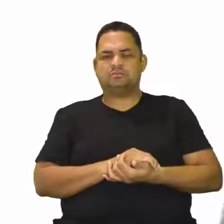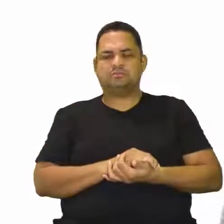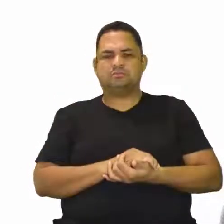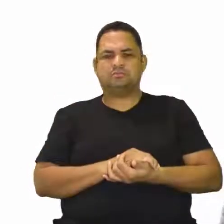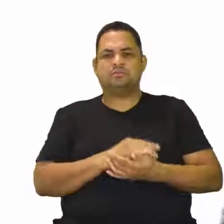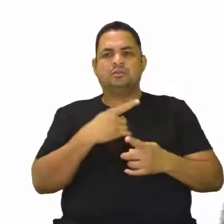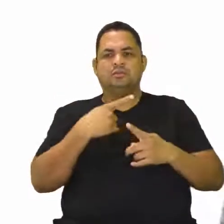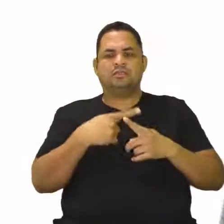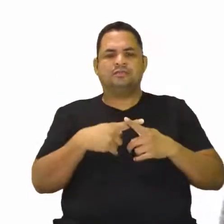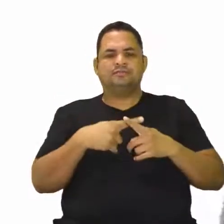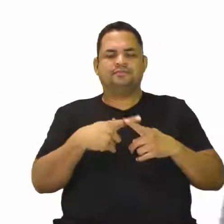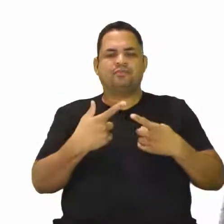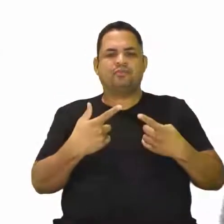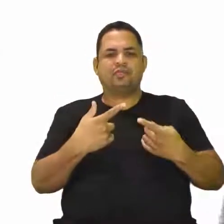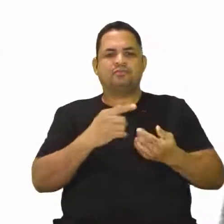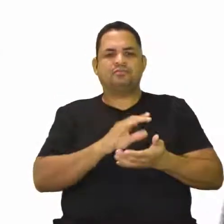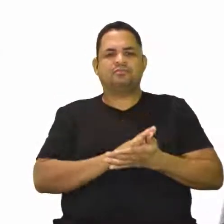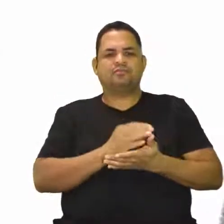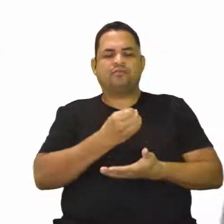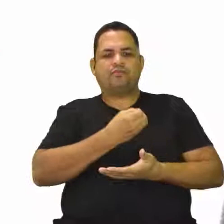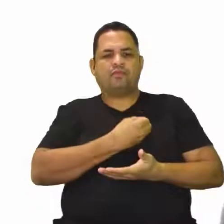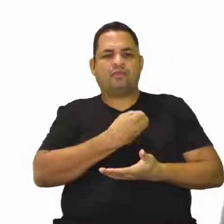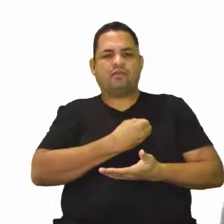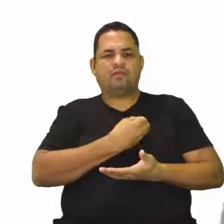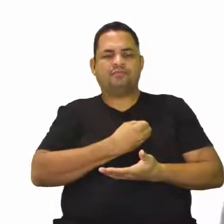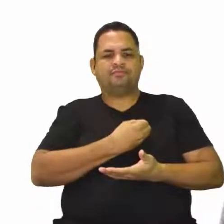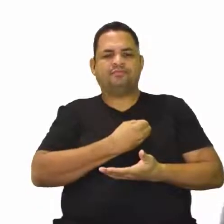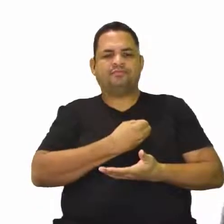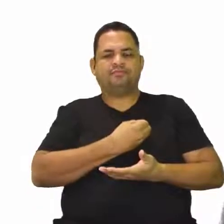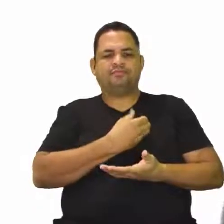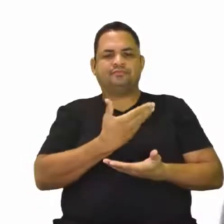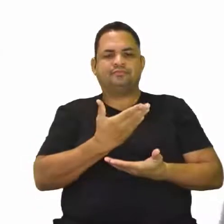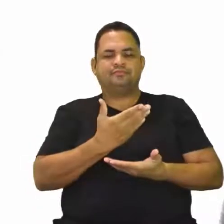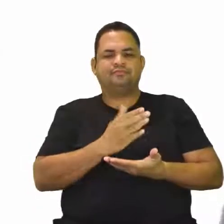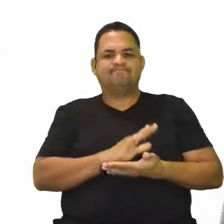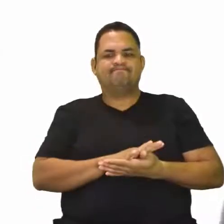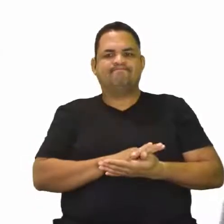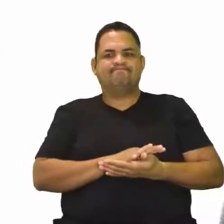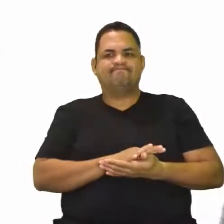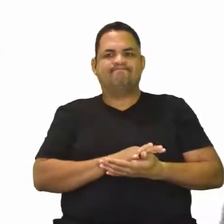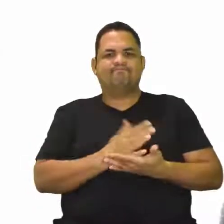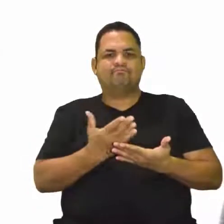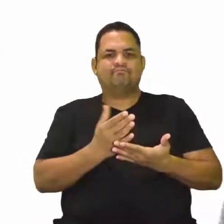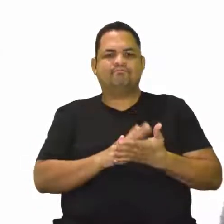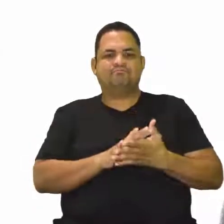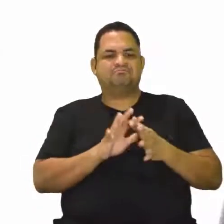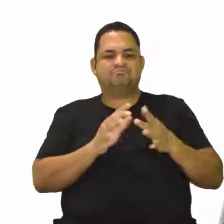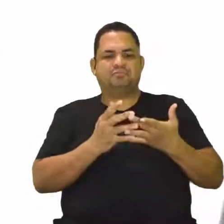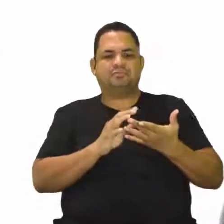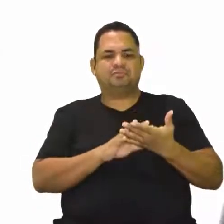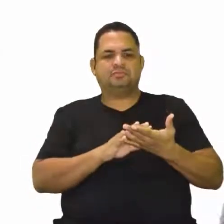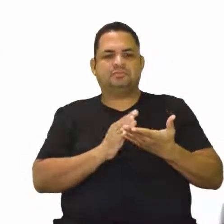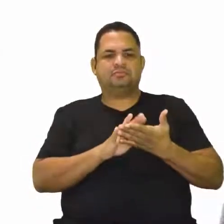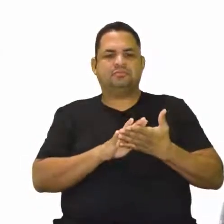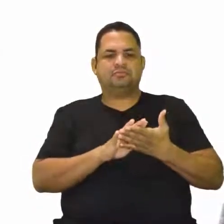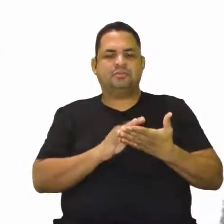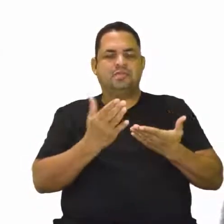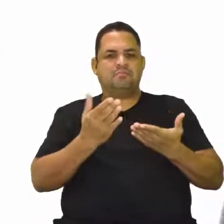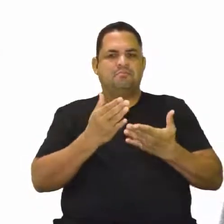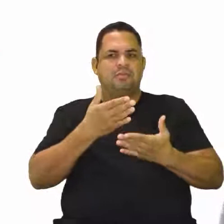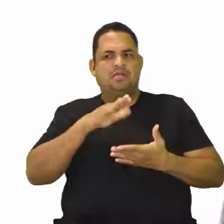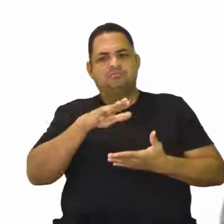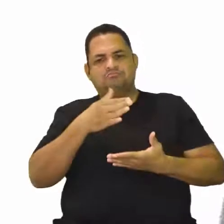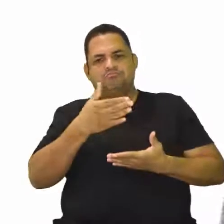e sabe por quê Porque esses números eles acabam não sendo computado é uma estimativa